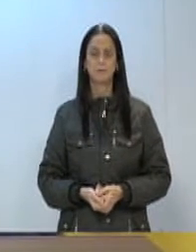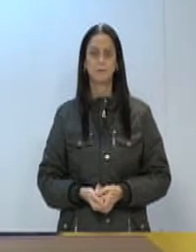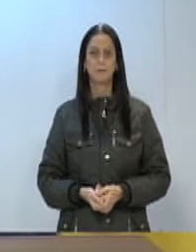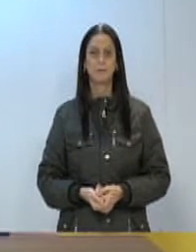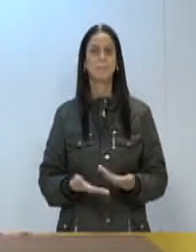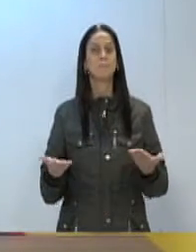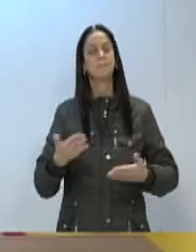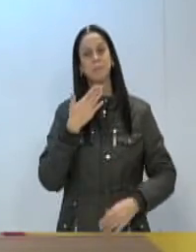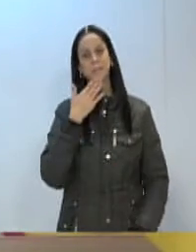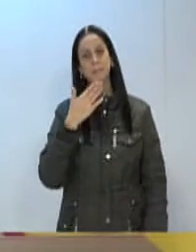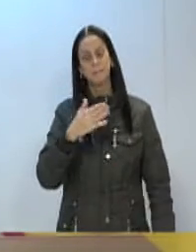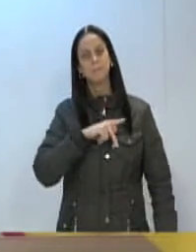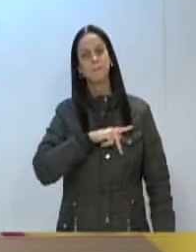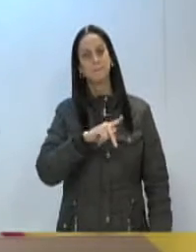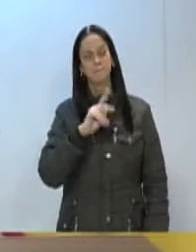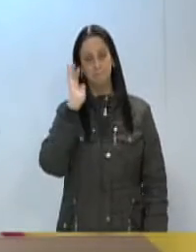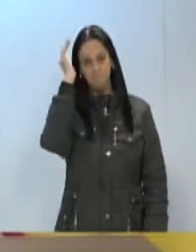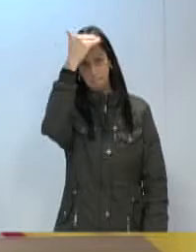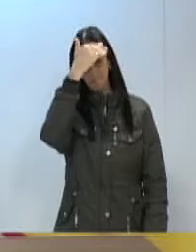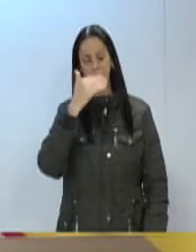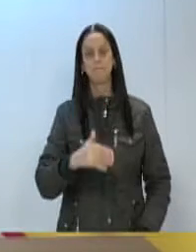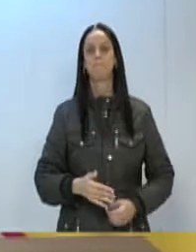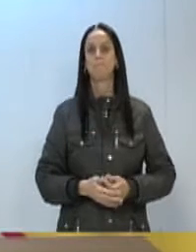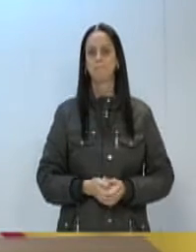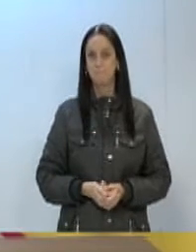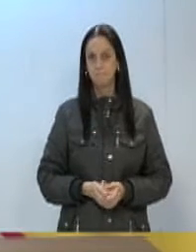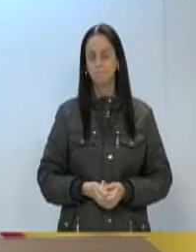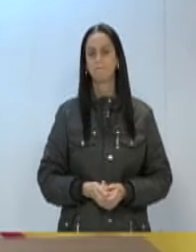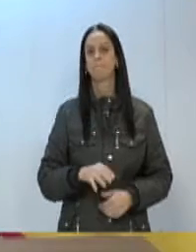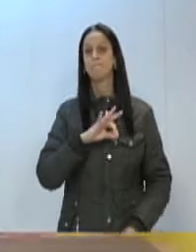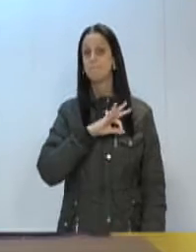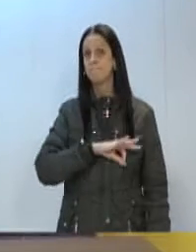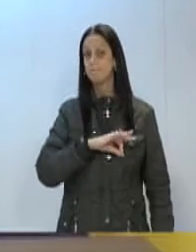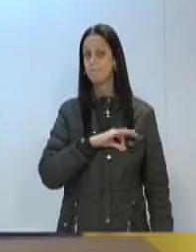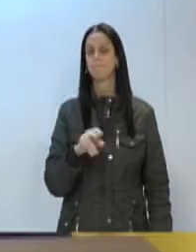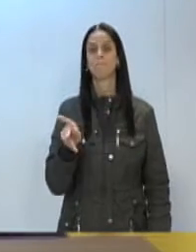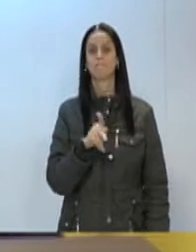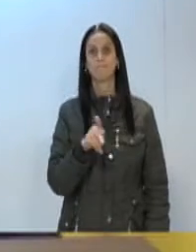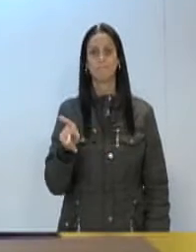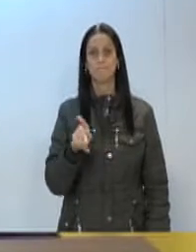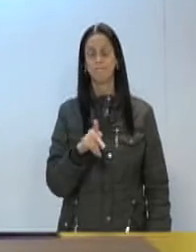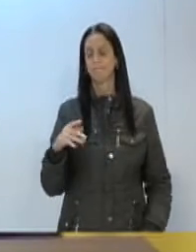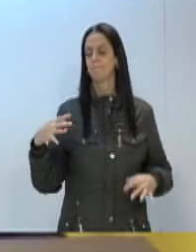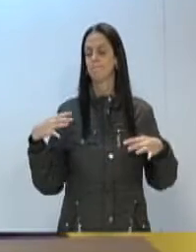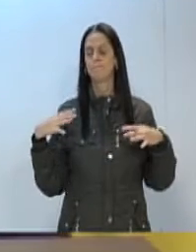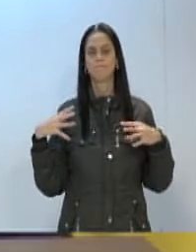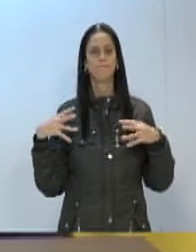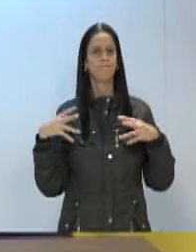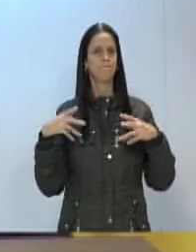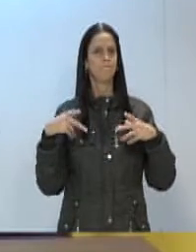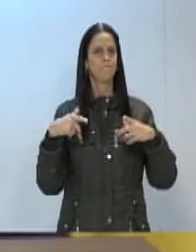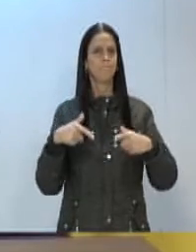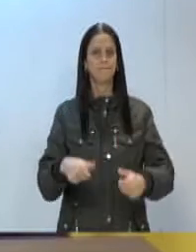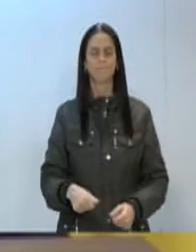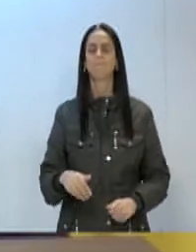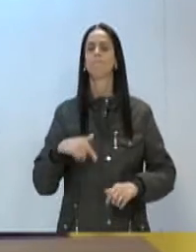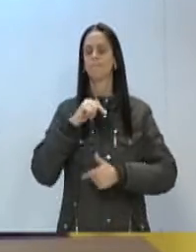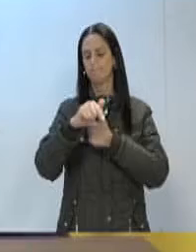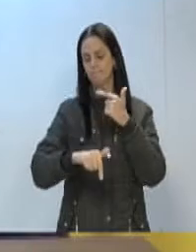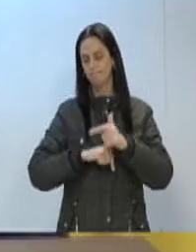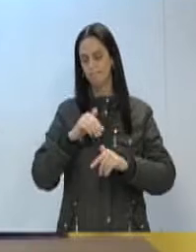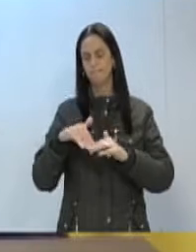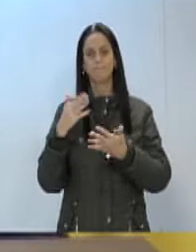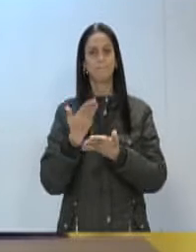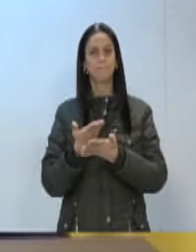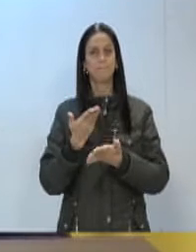fazer um pedido ao prefeito Mário hildebrandt é o piso salarial dos Professores Tá todo mundo aqui nas escolas